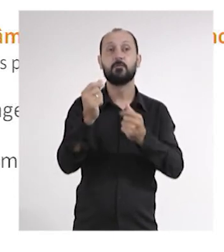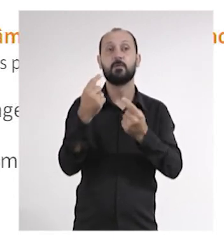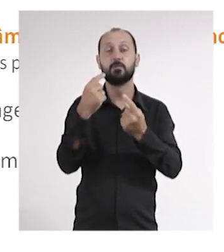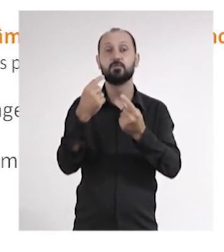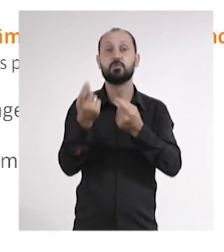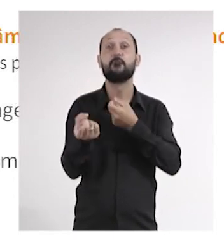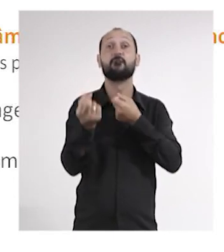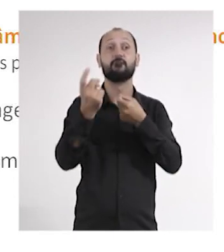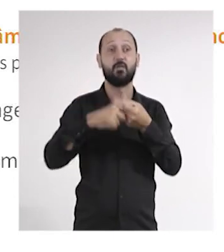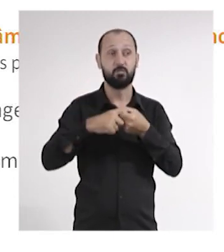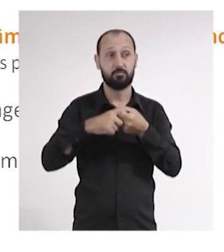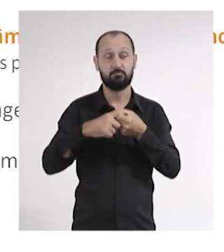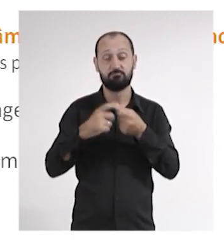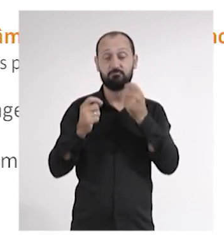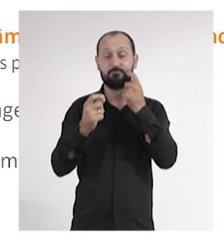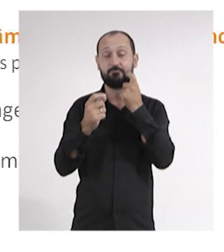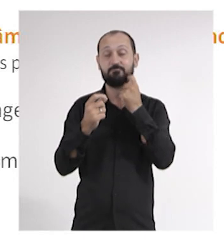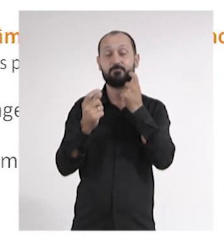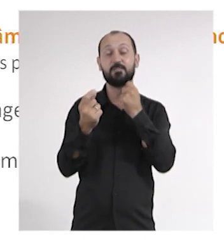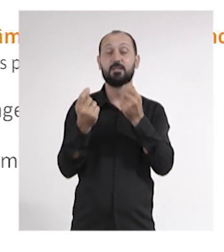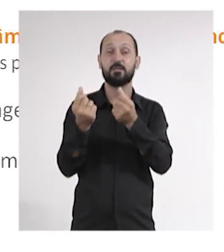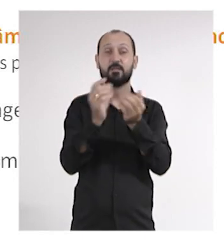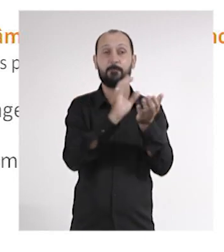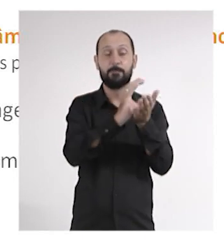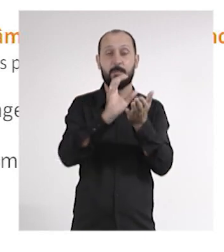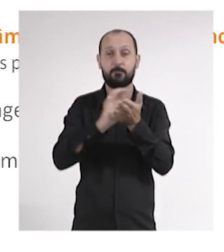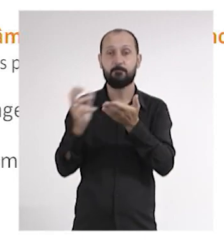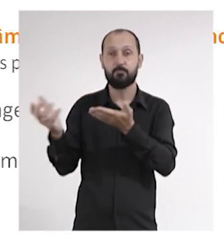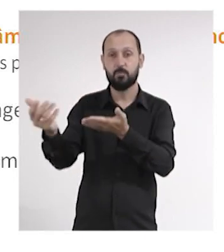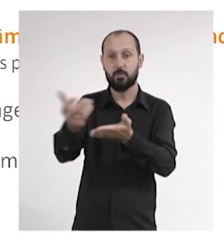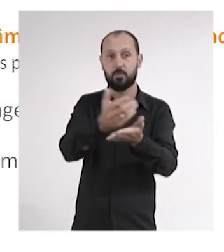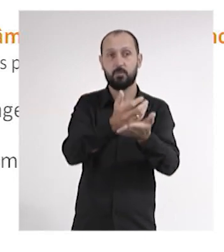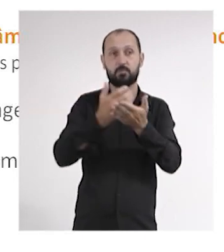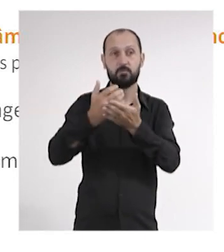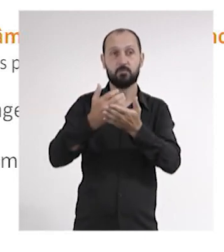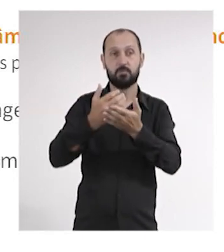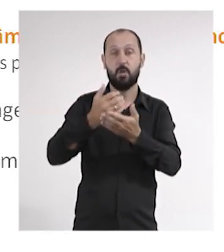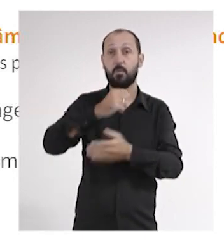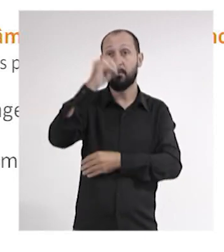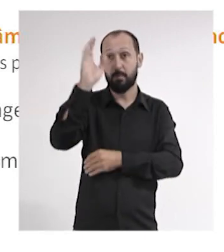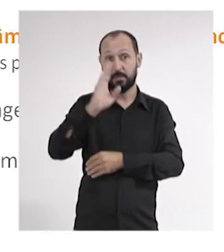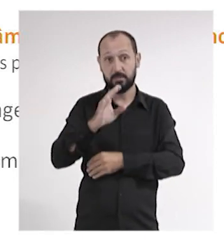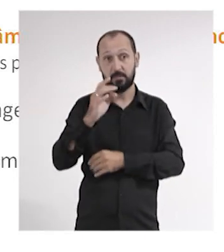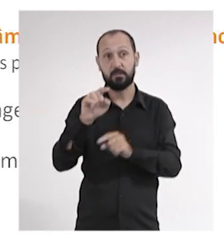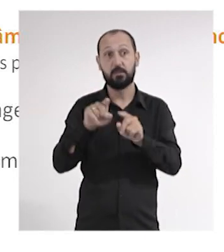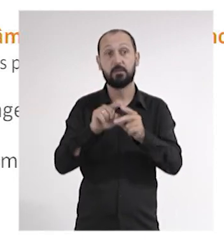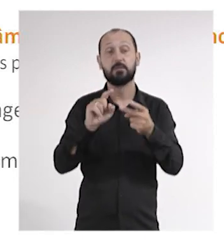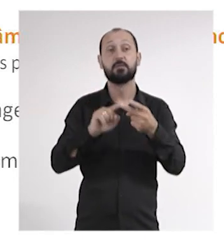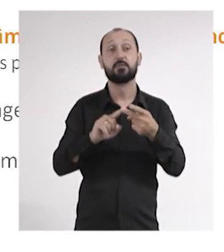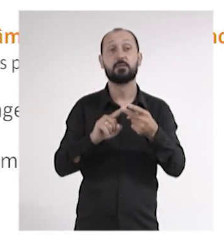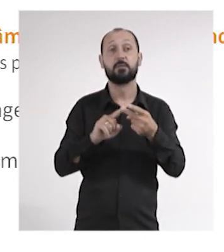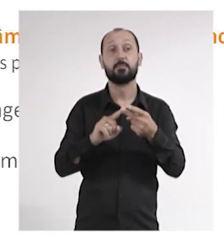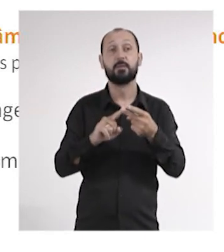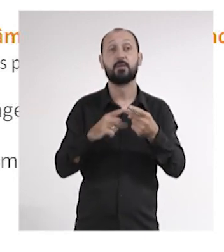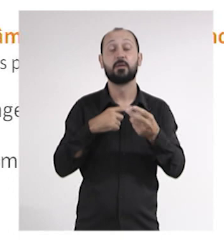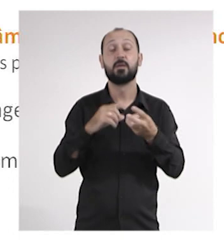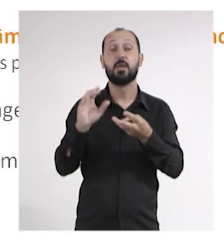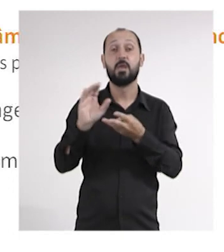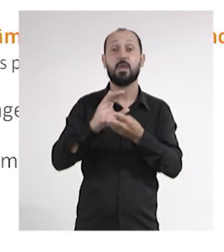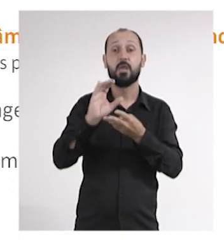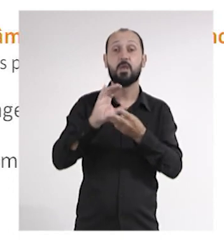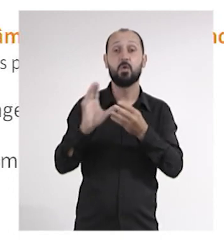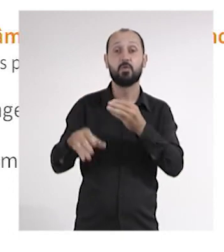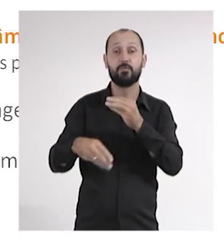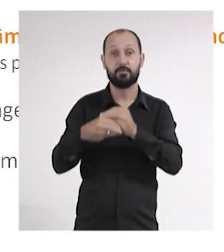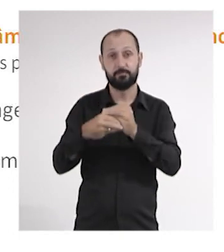outorga, cujos recursos serão recolhidos ao Tesouro Nacional, e a conta de recursos vinculados.